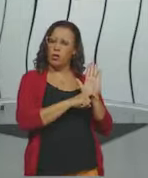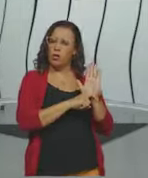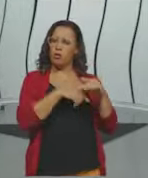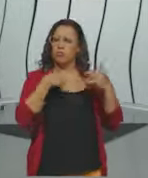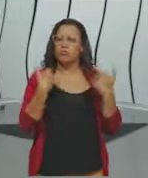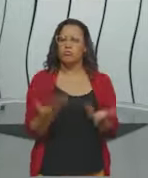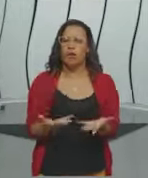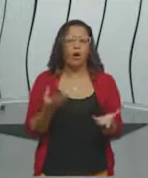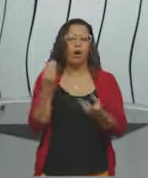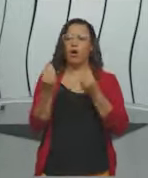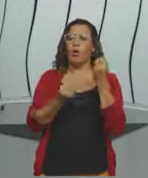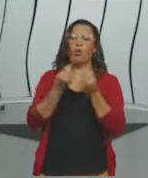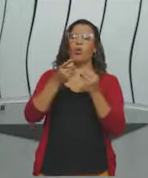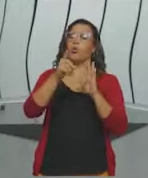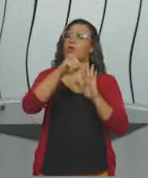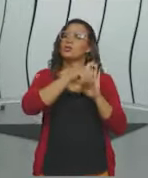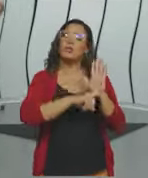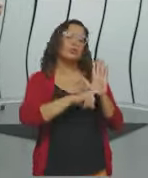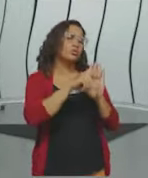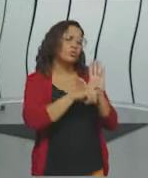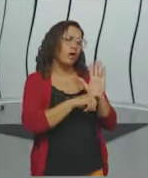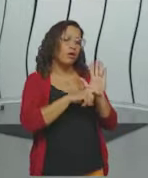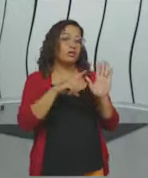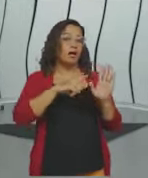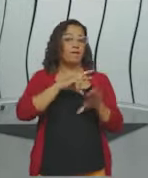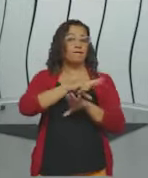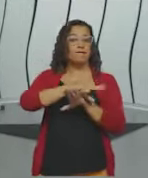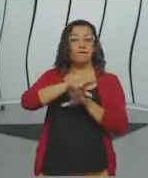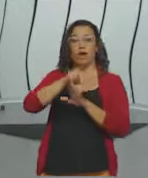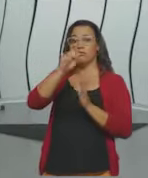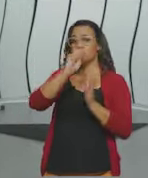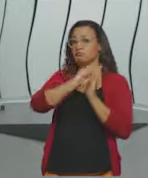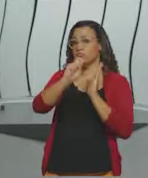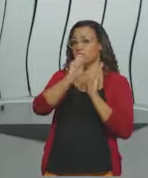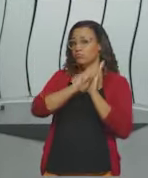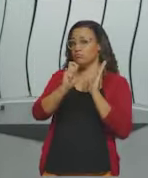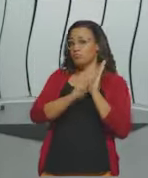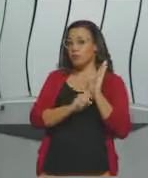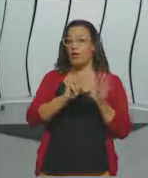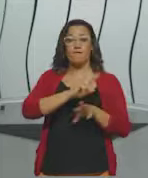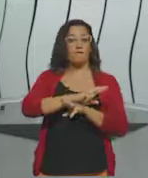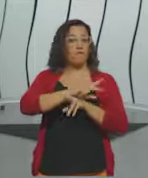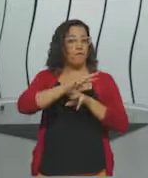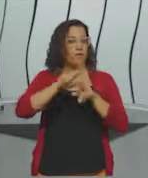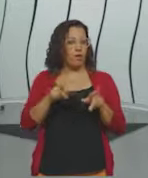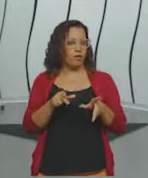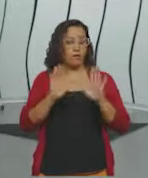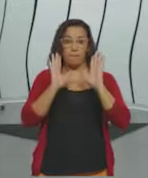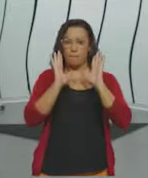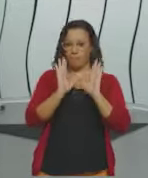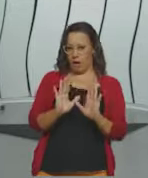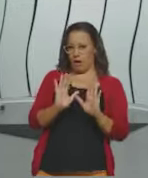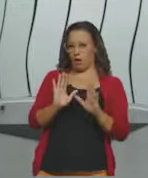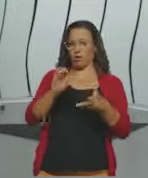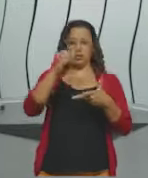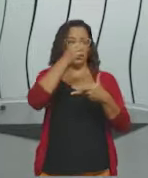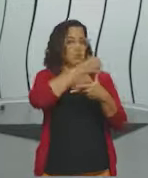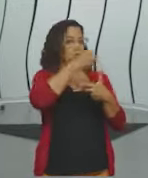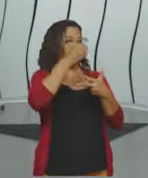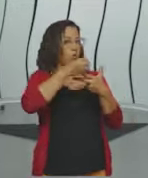um tipo textual, ele pode ter várias formas de escrita, mas o Enem,